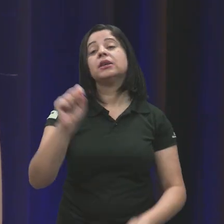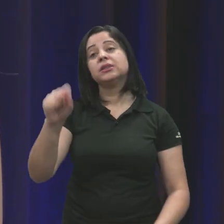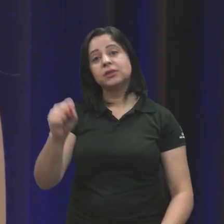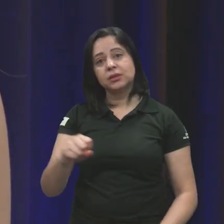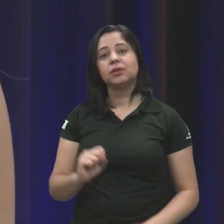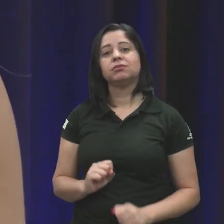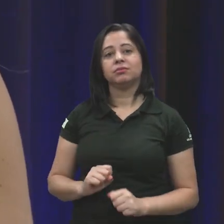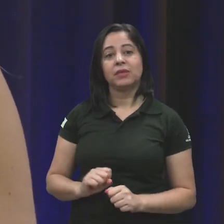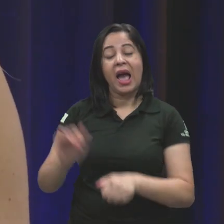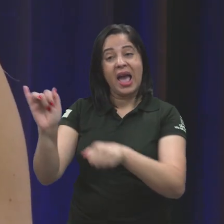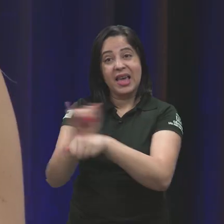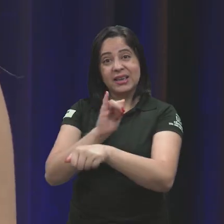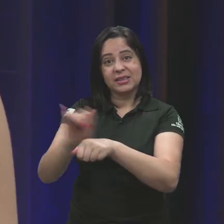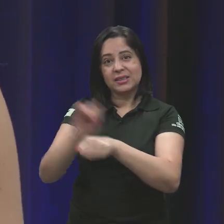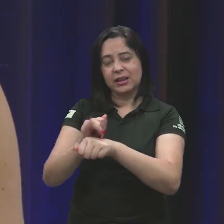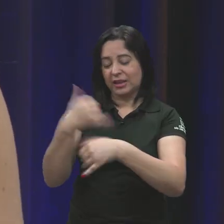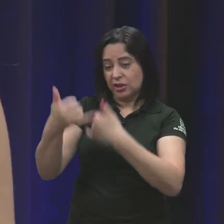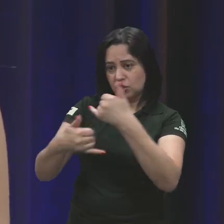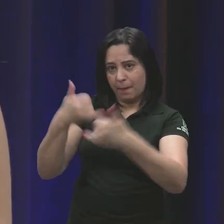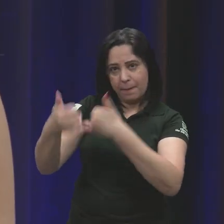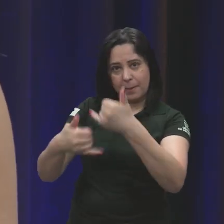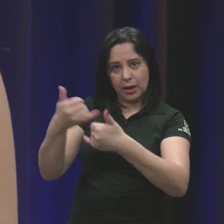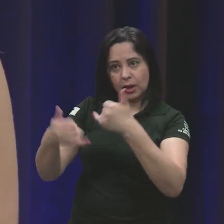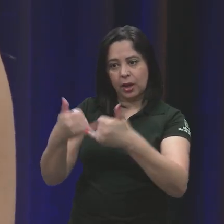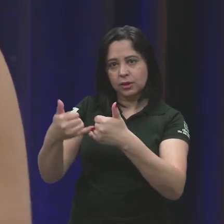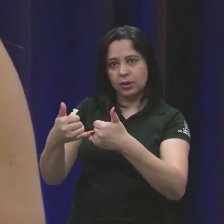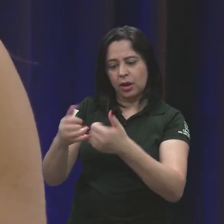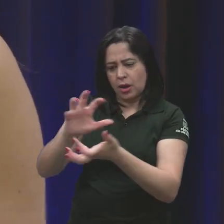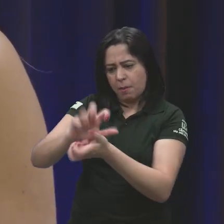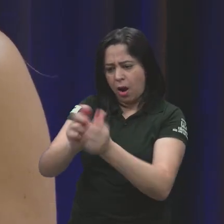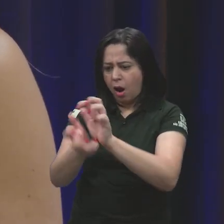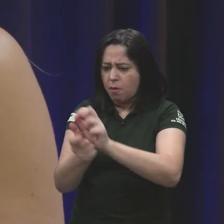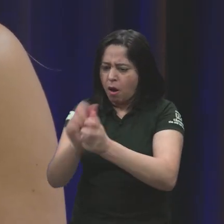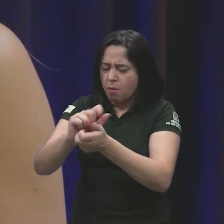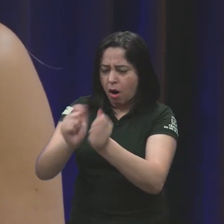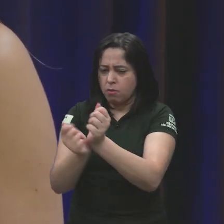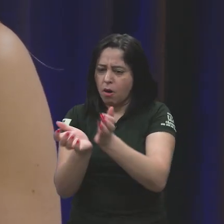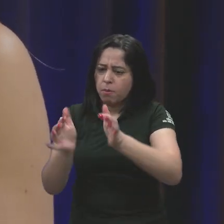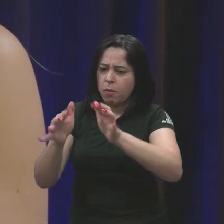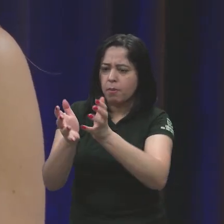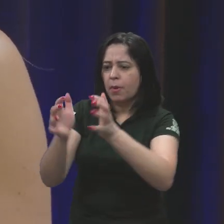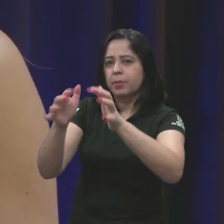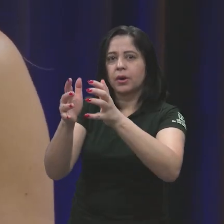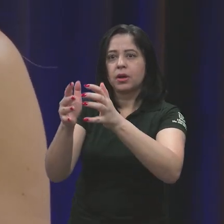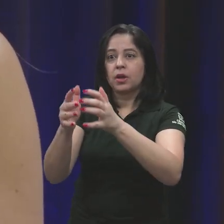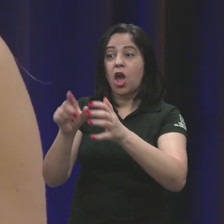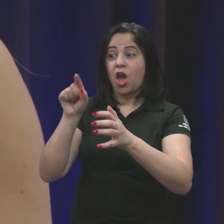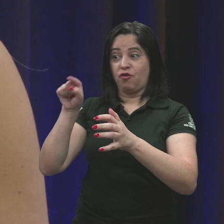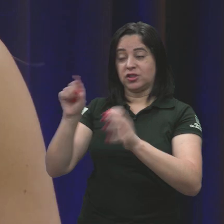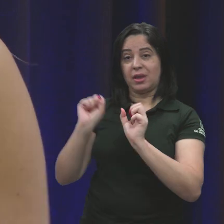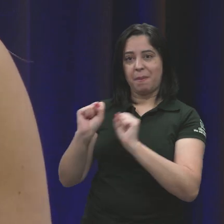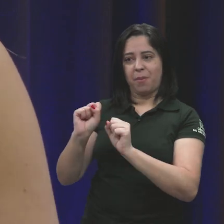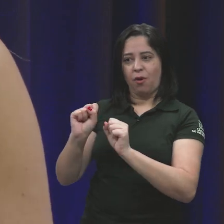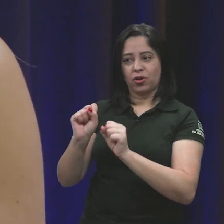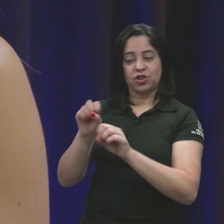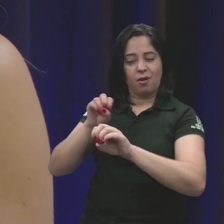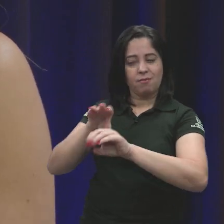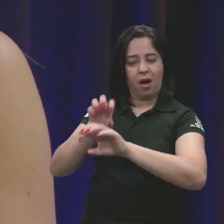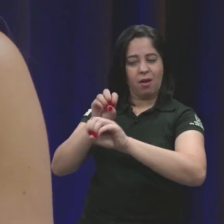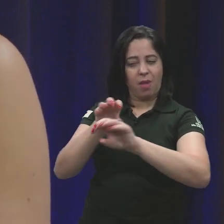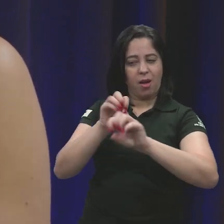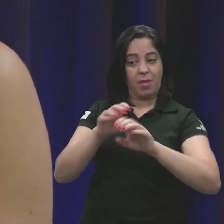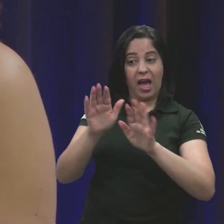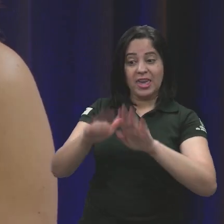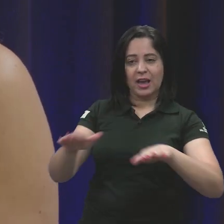que a criança ela fez parte, já instigou ela, estou parte desse processo, você vai desbravando vários conhecimentos